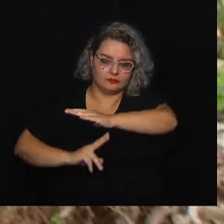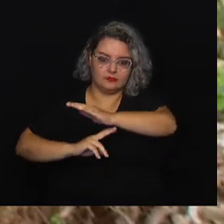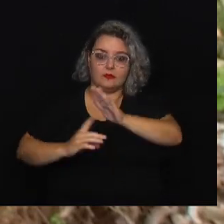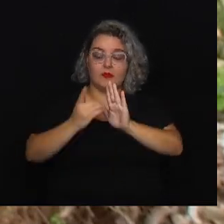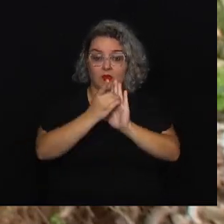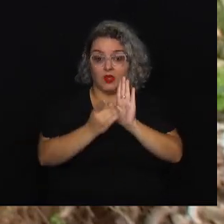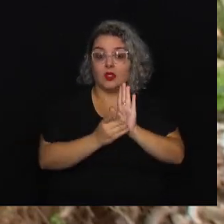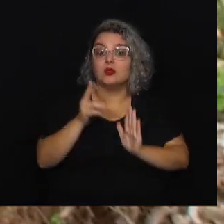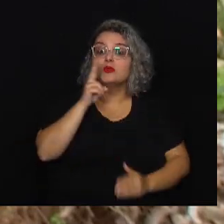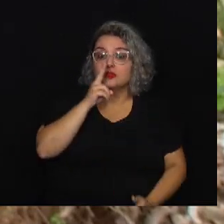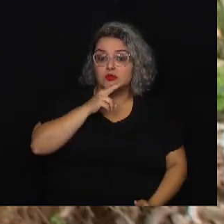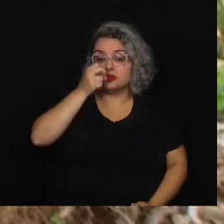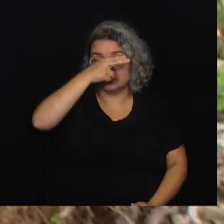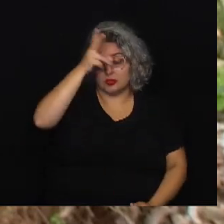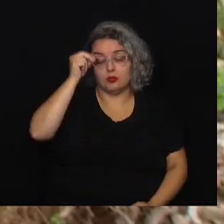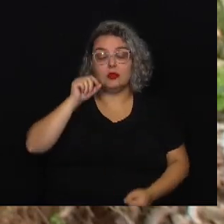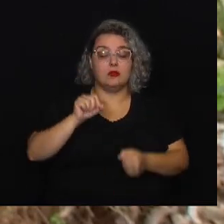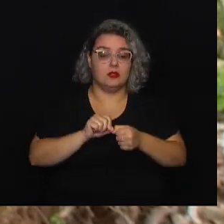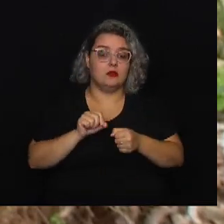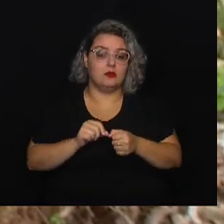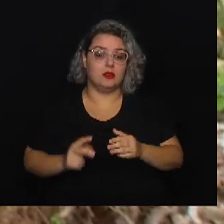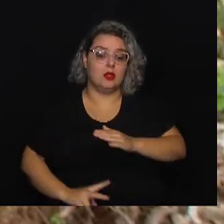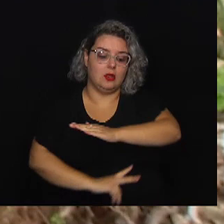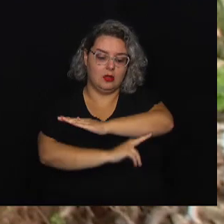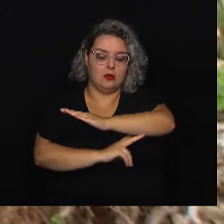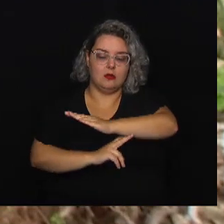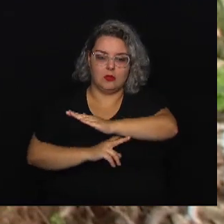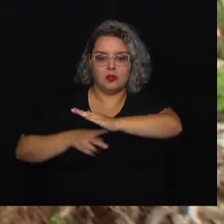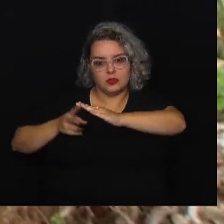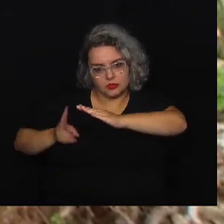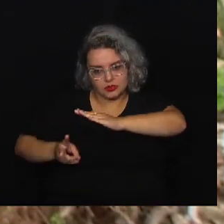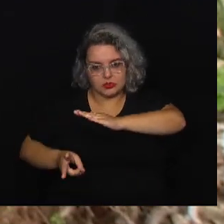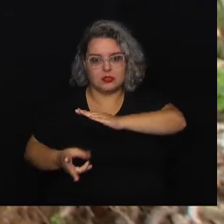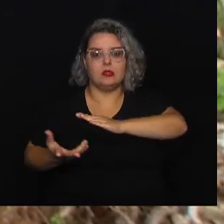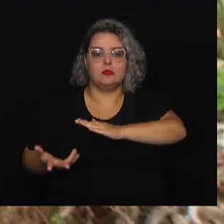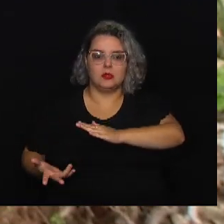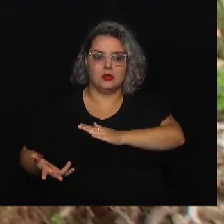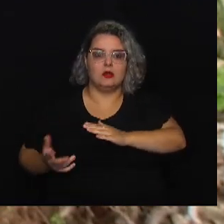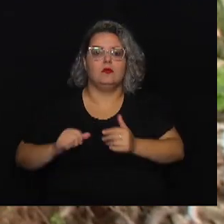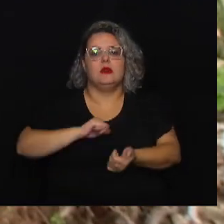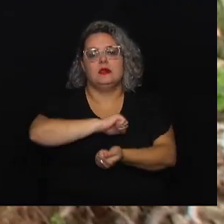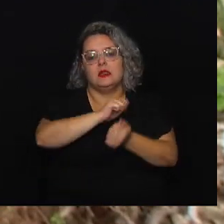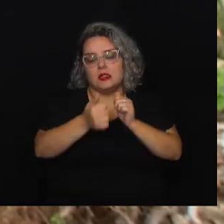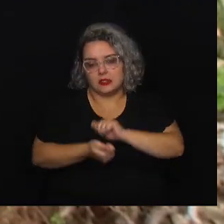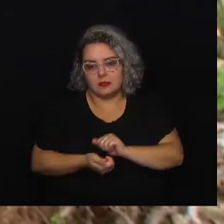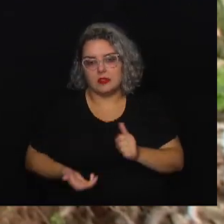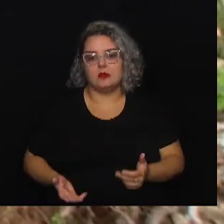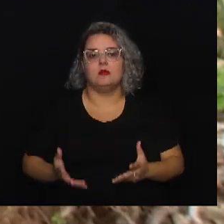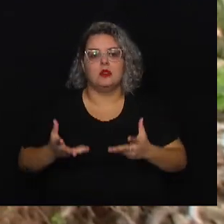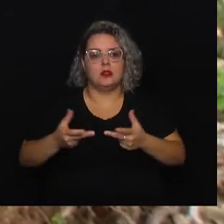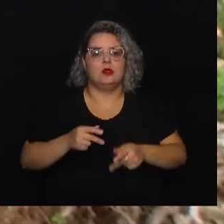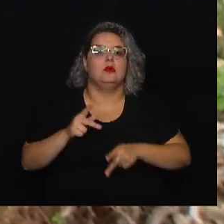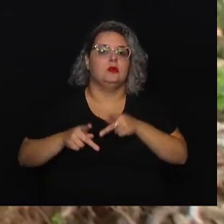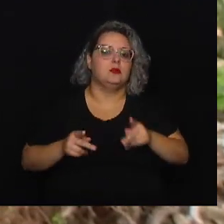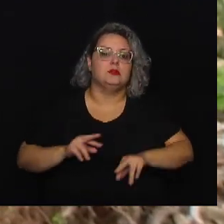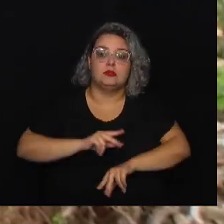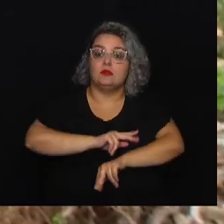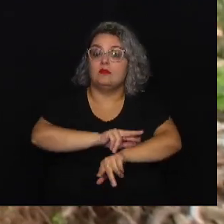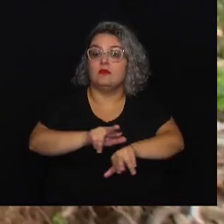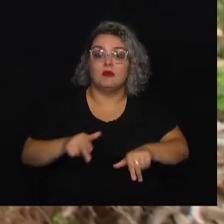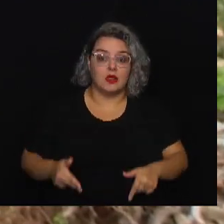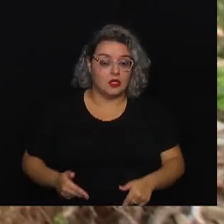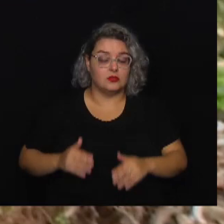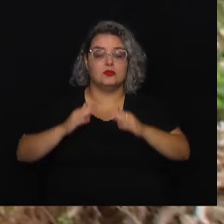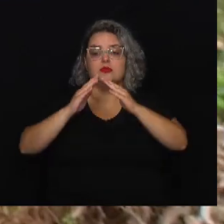emergencial que o prefeito realizou, a ponte definitiva, que será aqui para toda a população, que são milhares de moradores